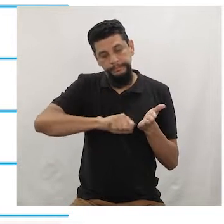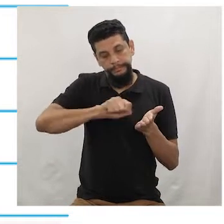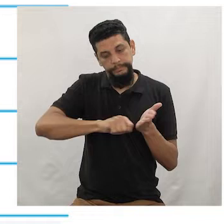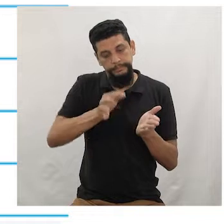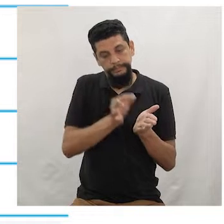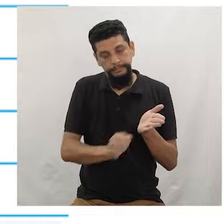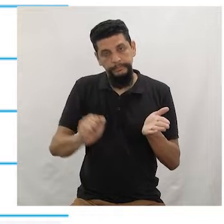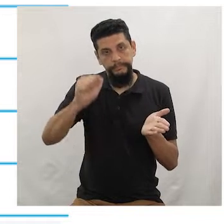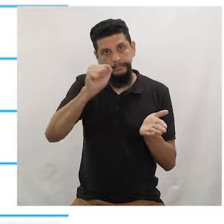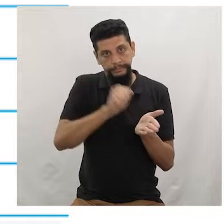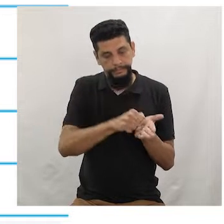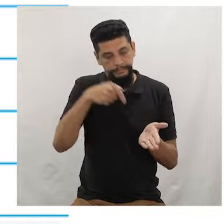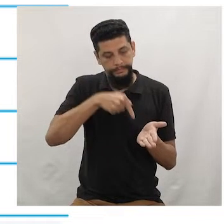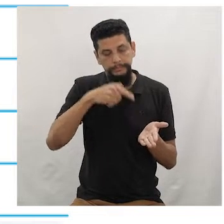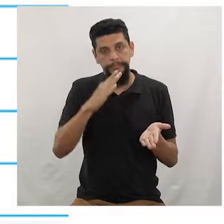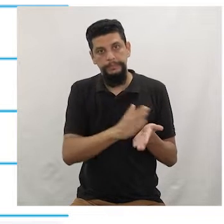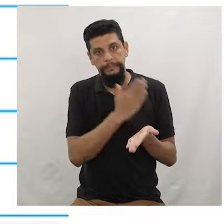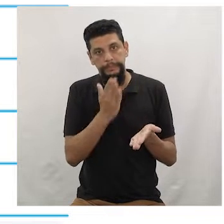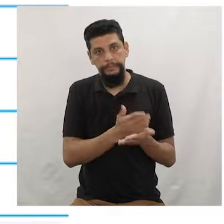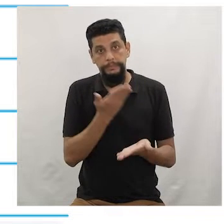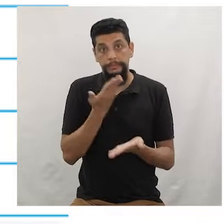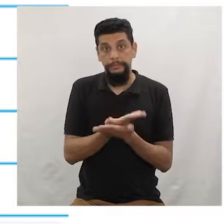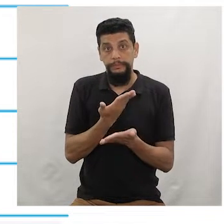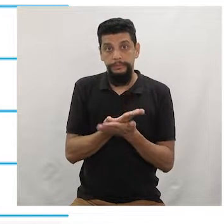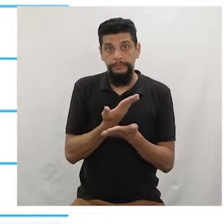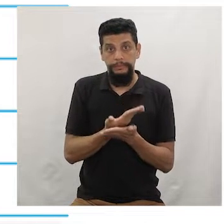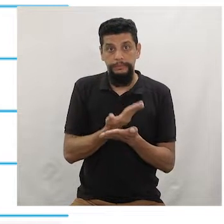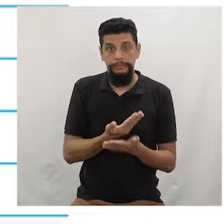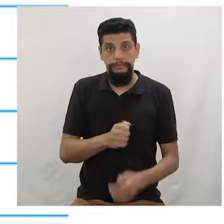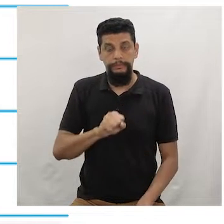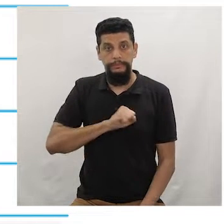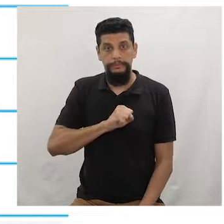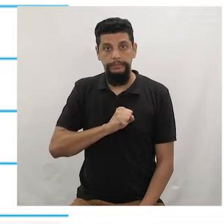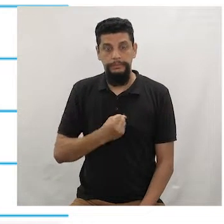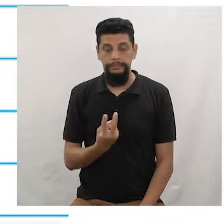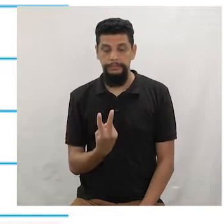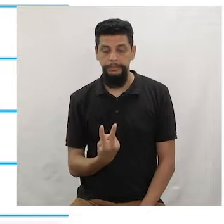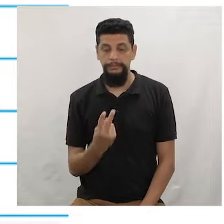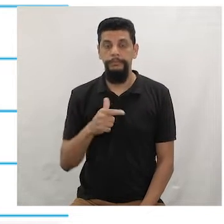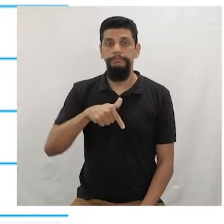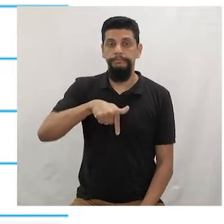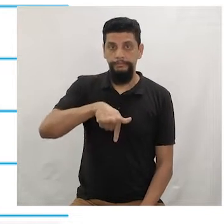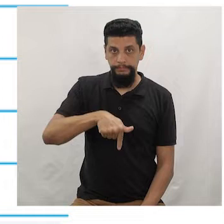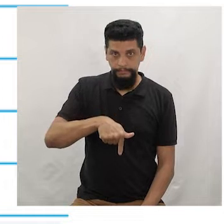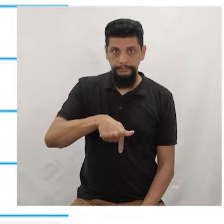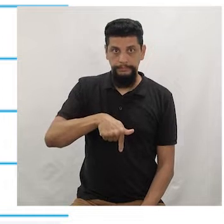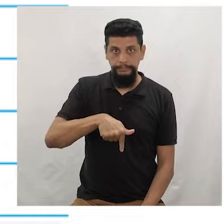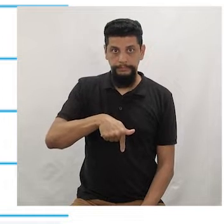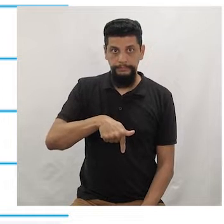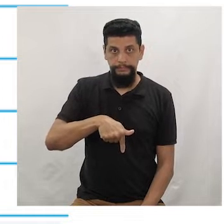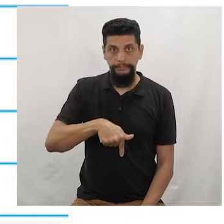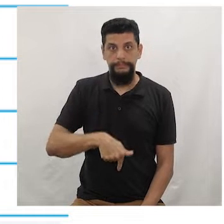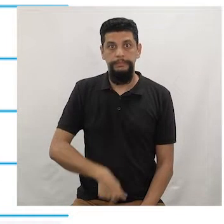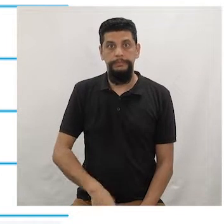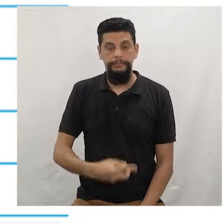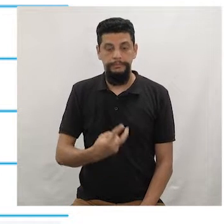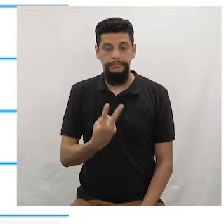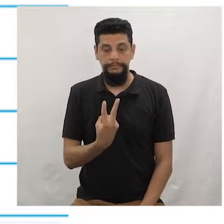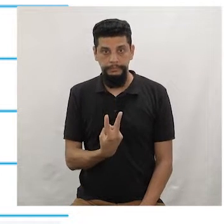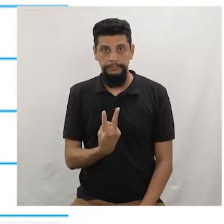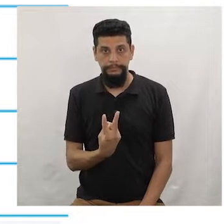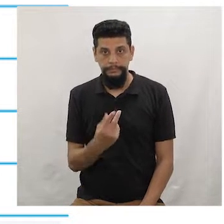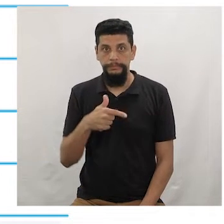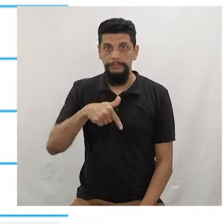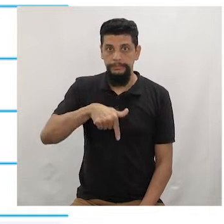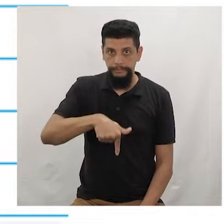e vão registrar aí no caderno. Aula de número 27, o 2